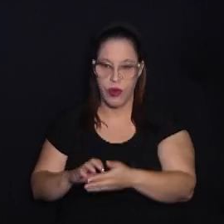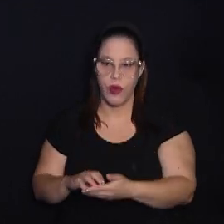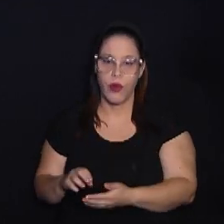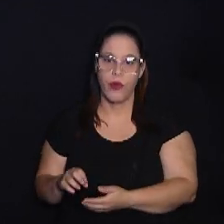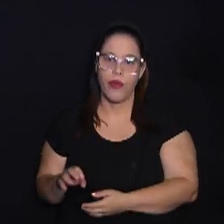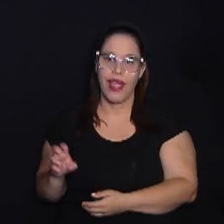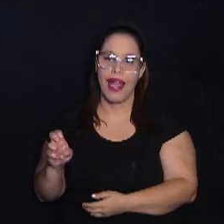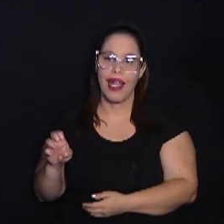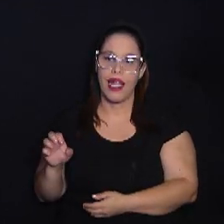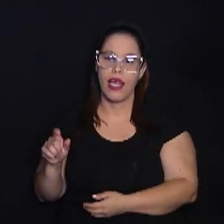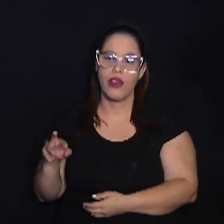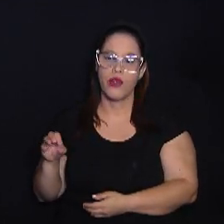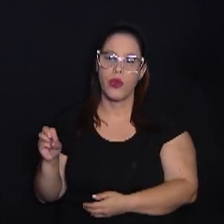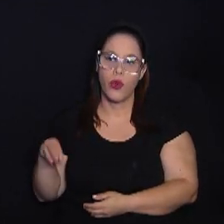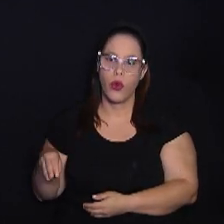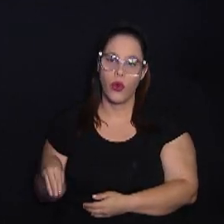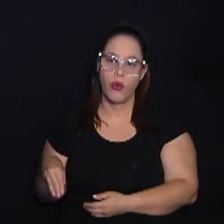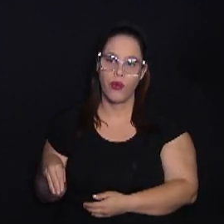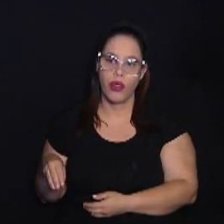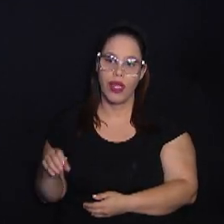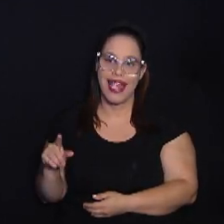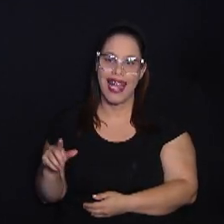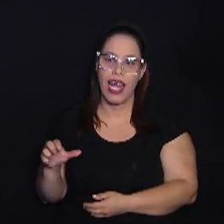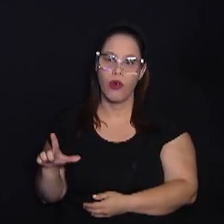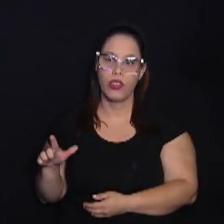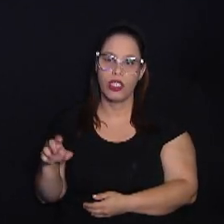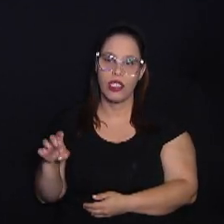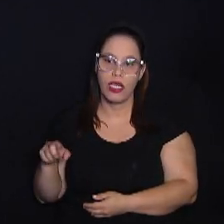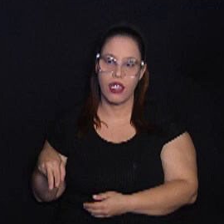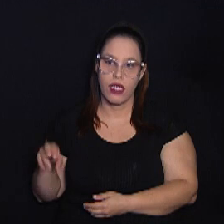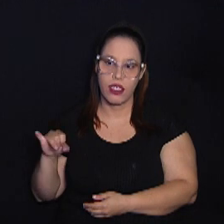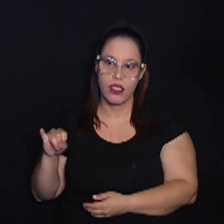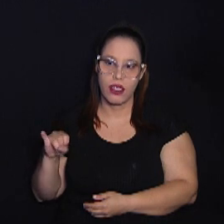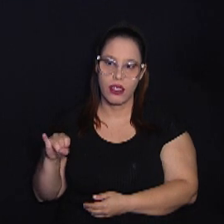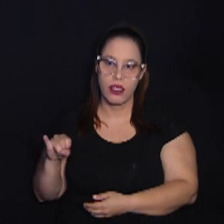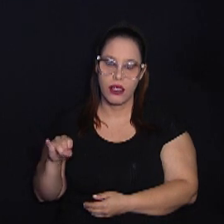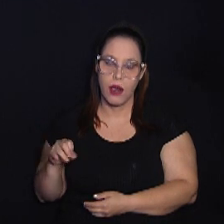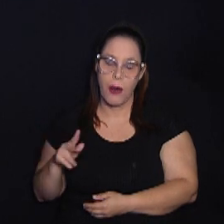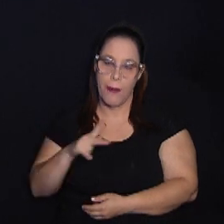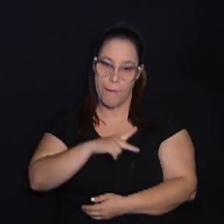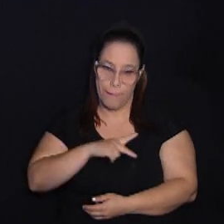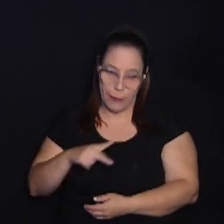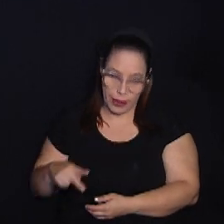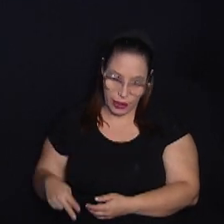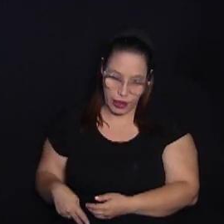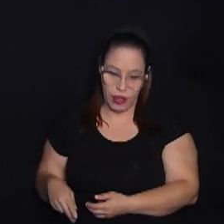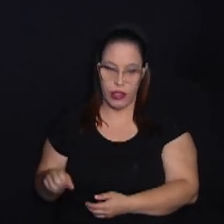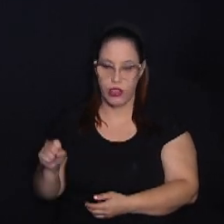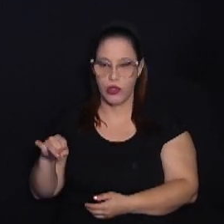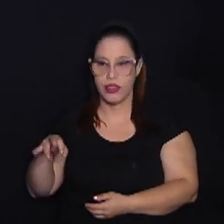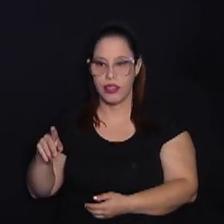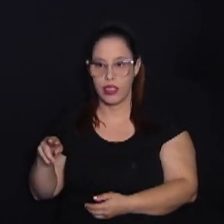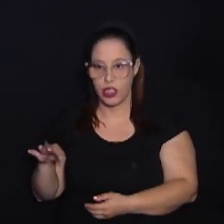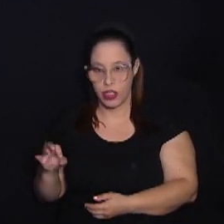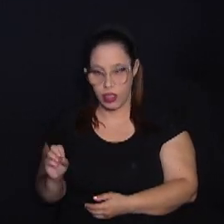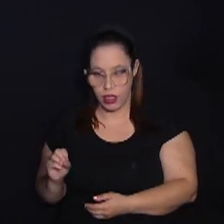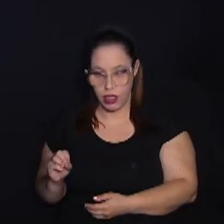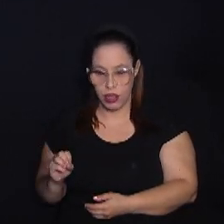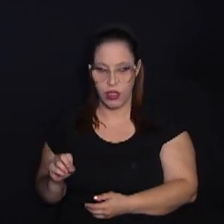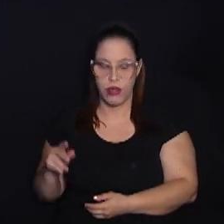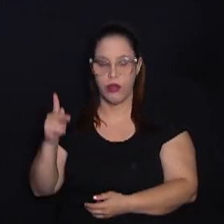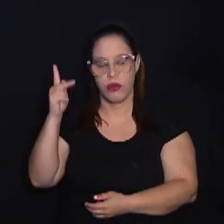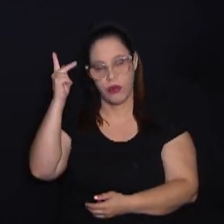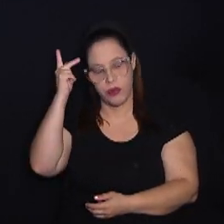ESCOM. Claudinei Tonon, presidente do Sindicato dos Contabilistas de São Paulo,